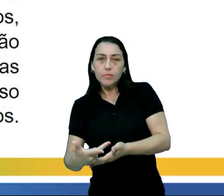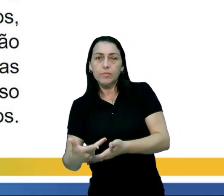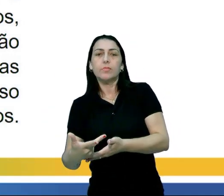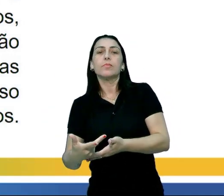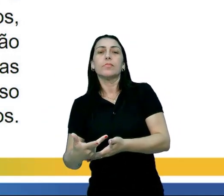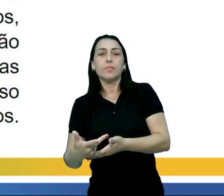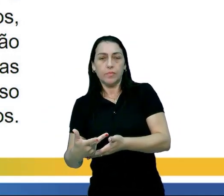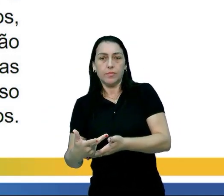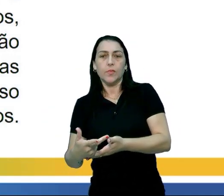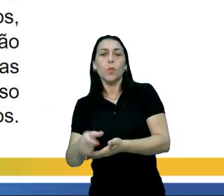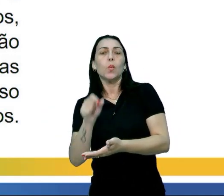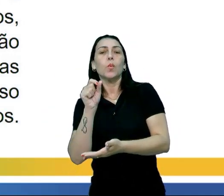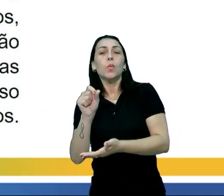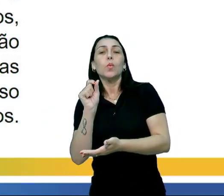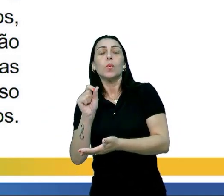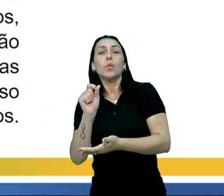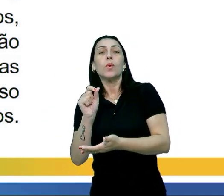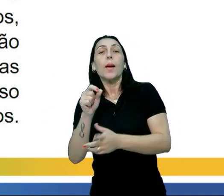marca são aqueles